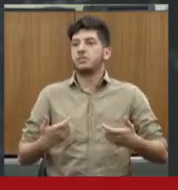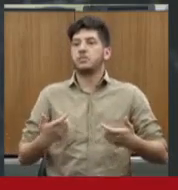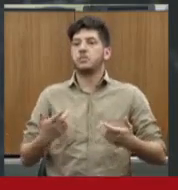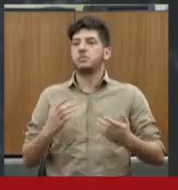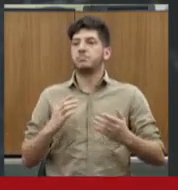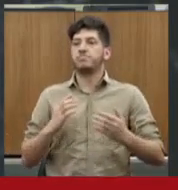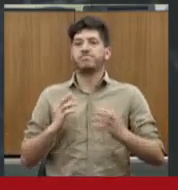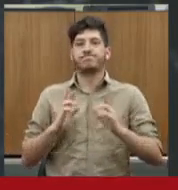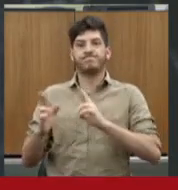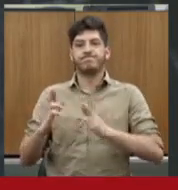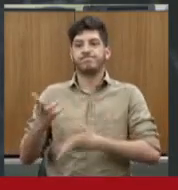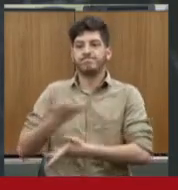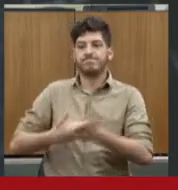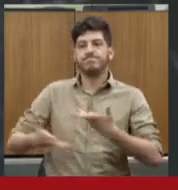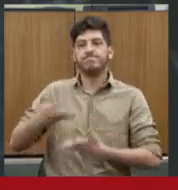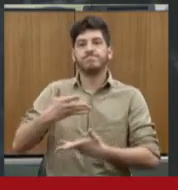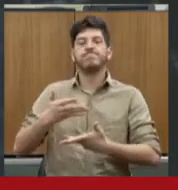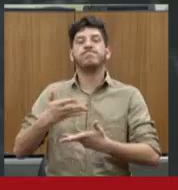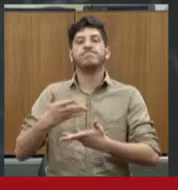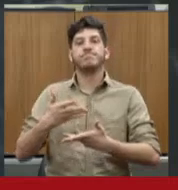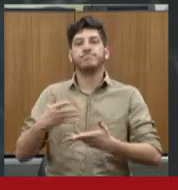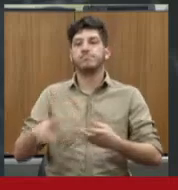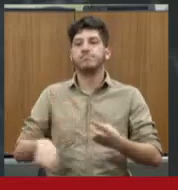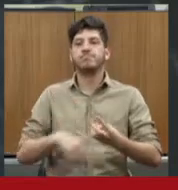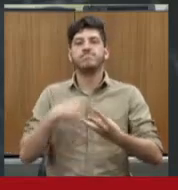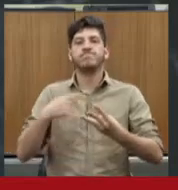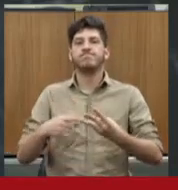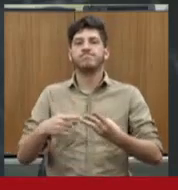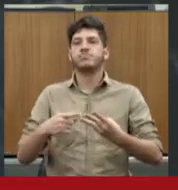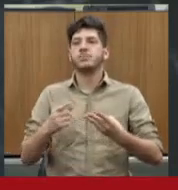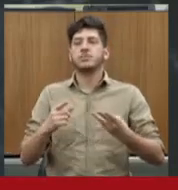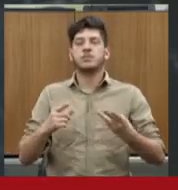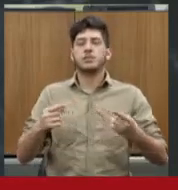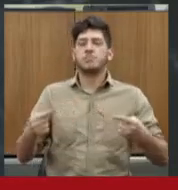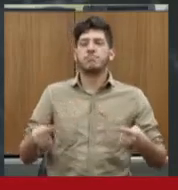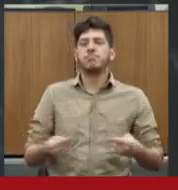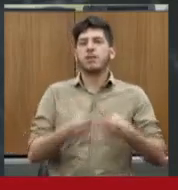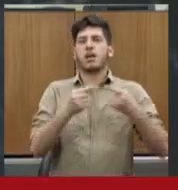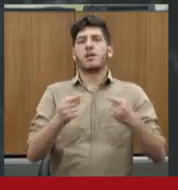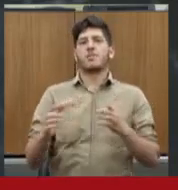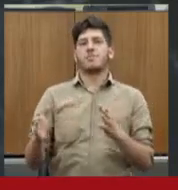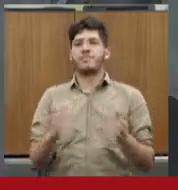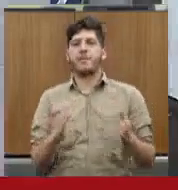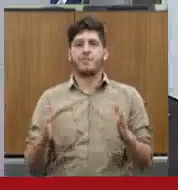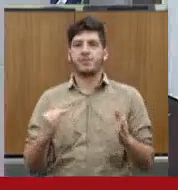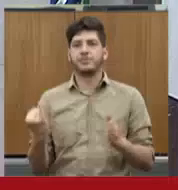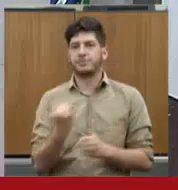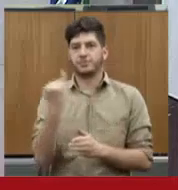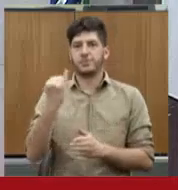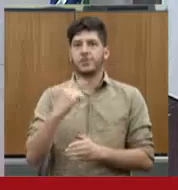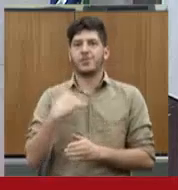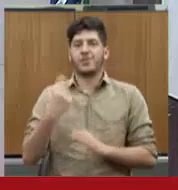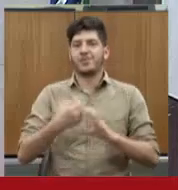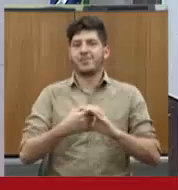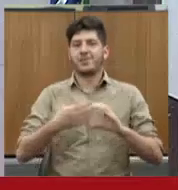tratativas, a excelência desse contexto que nos caracteriza.